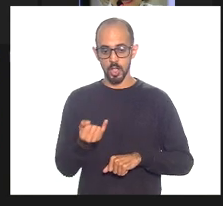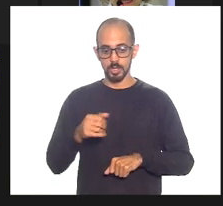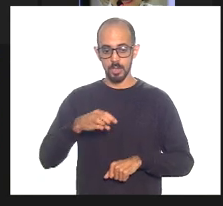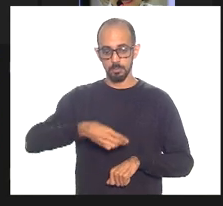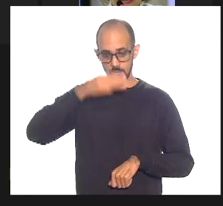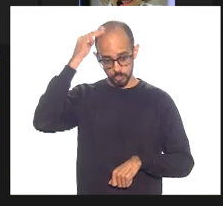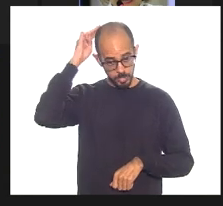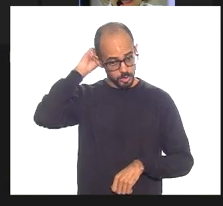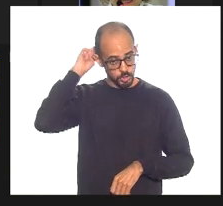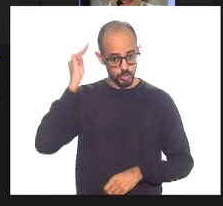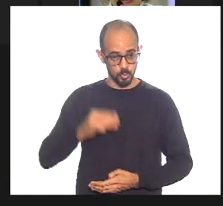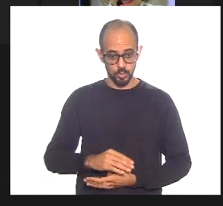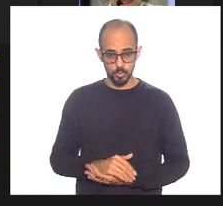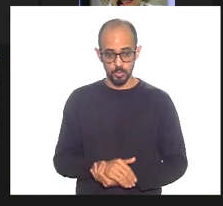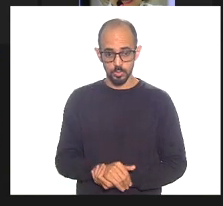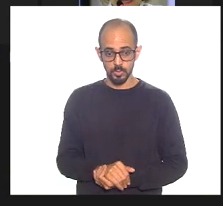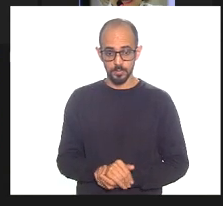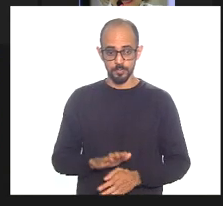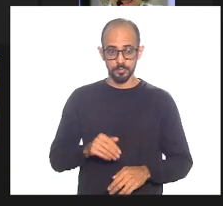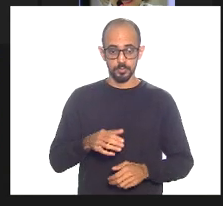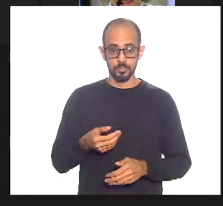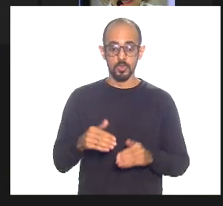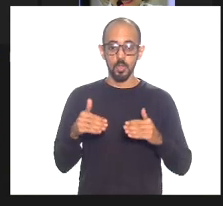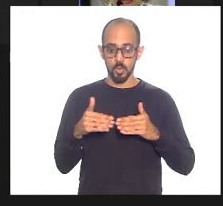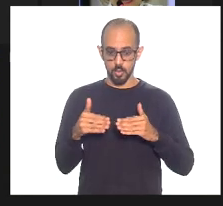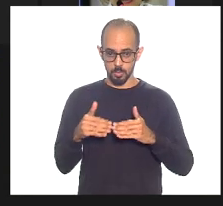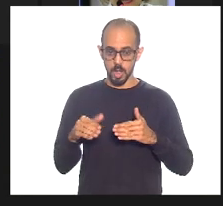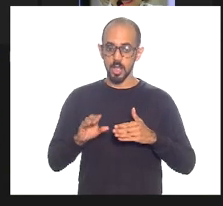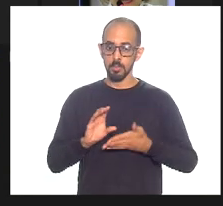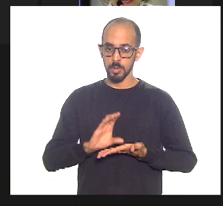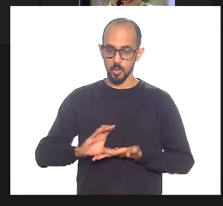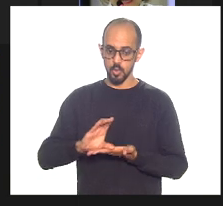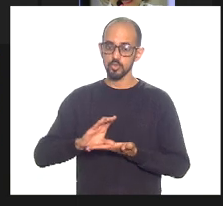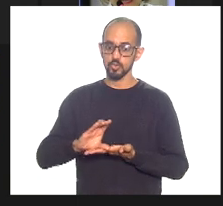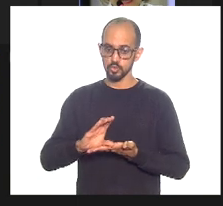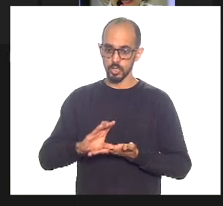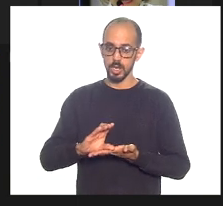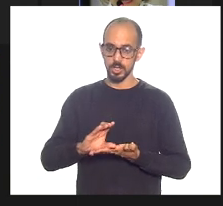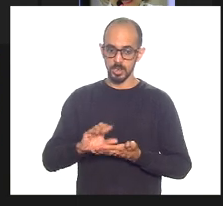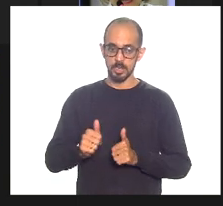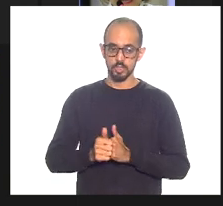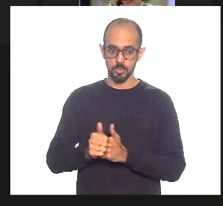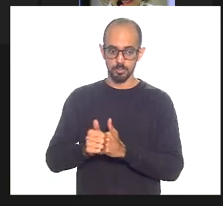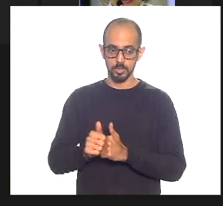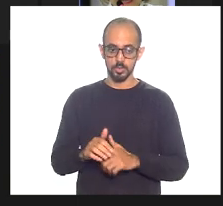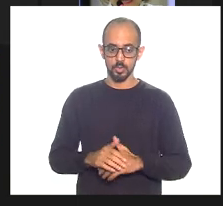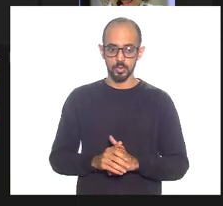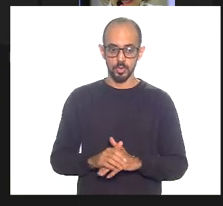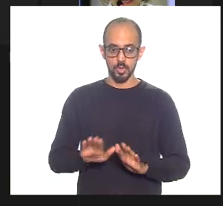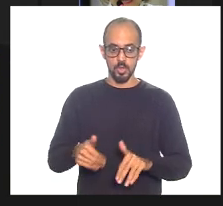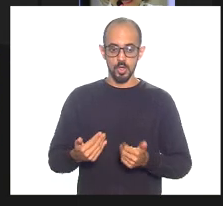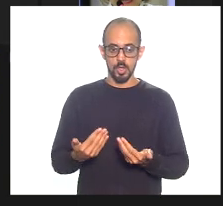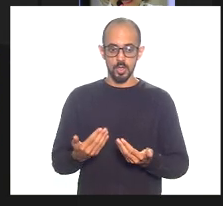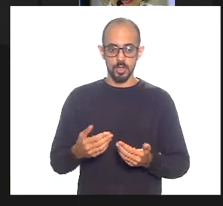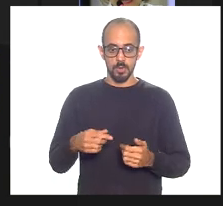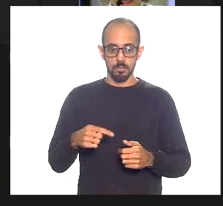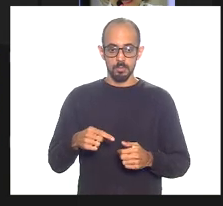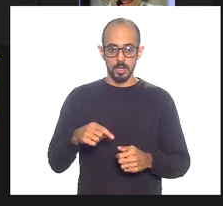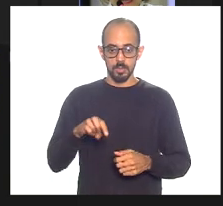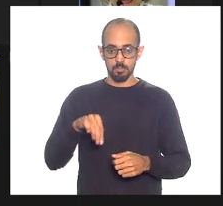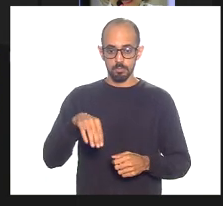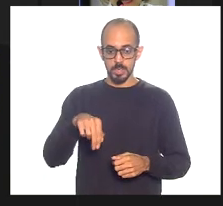Márcio Pacheco. Parecer pela constitucionalidade, presidente. Pela Comissão de Minas e Energias,